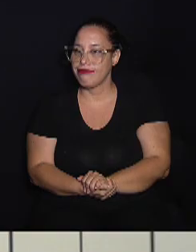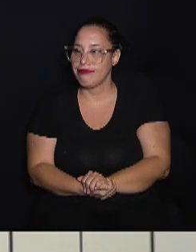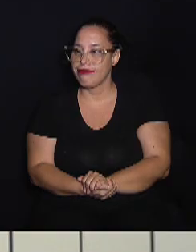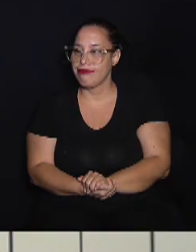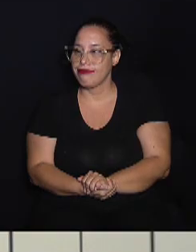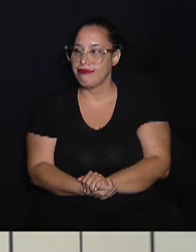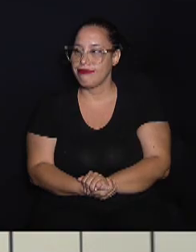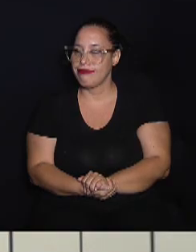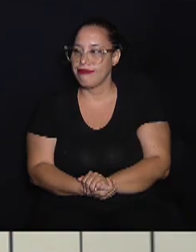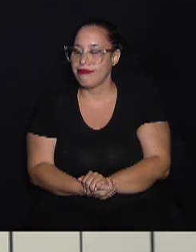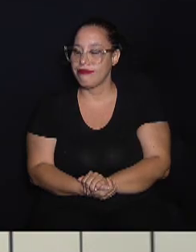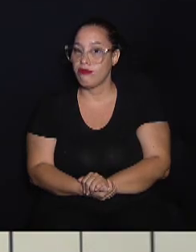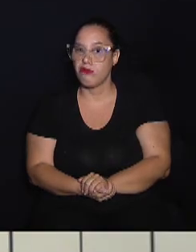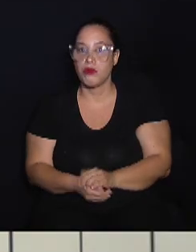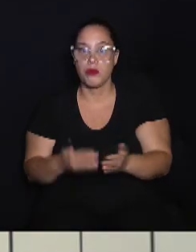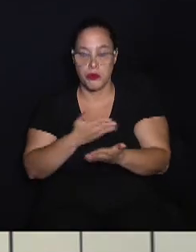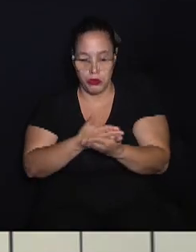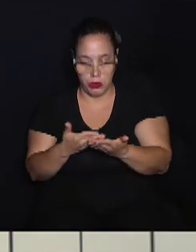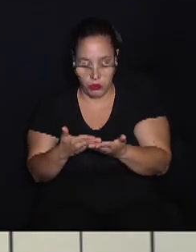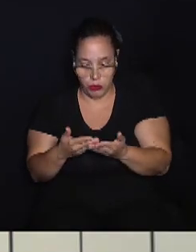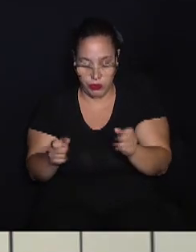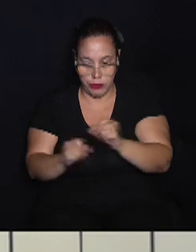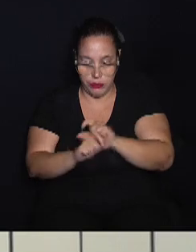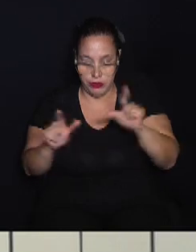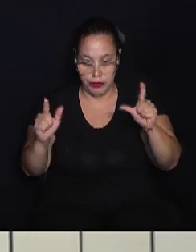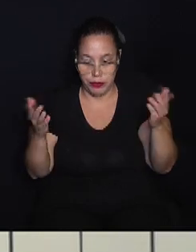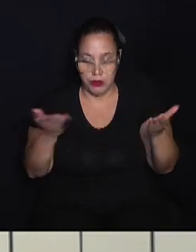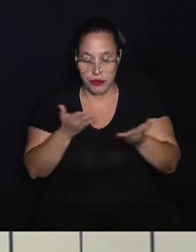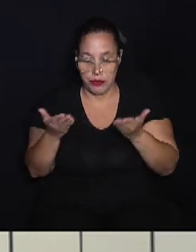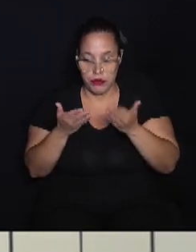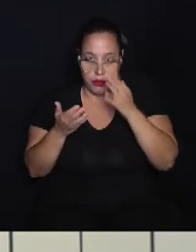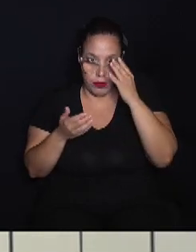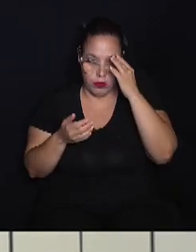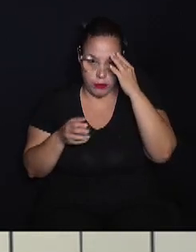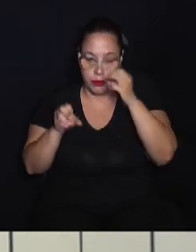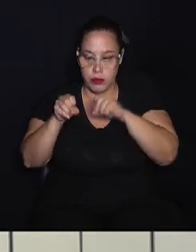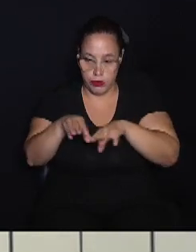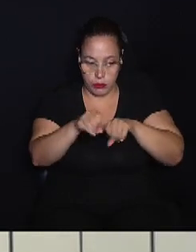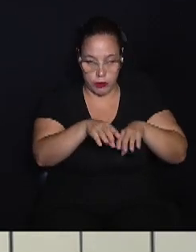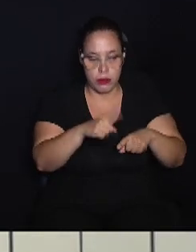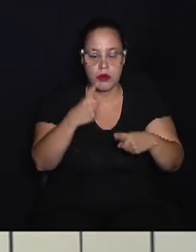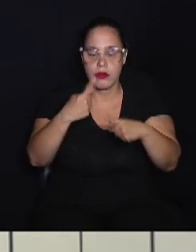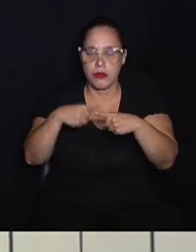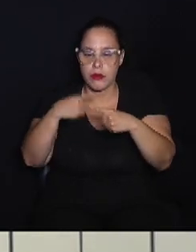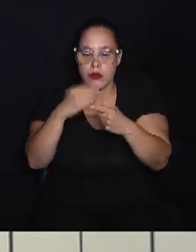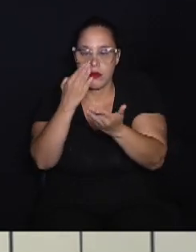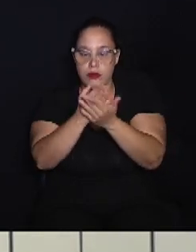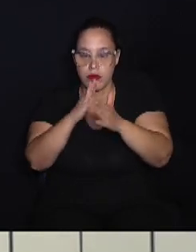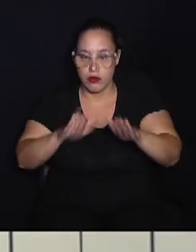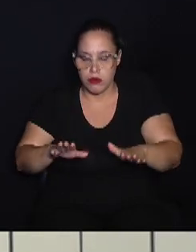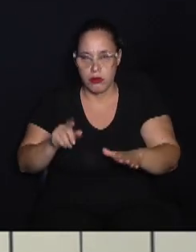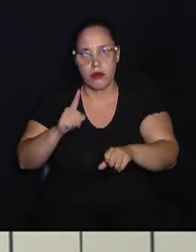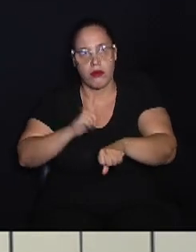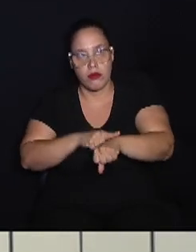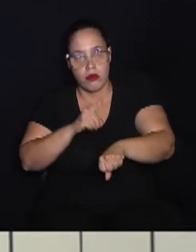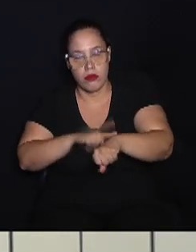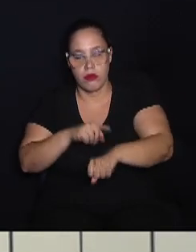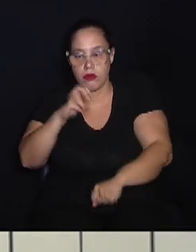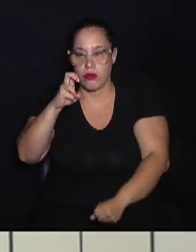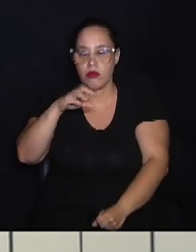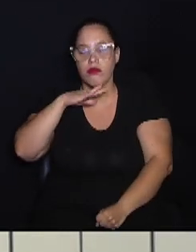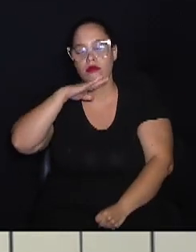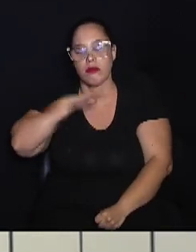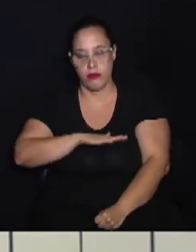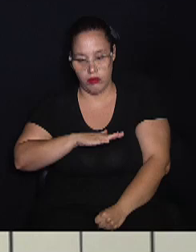recomendado e a gente abre a edição de hoje falando sobre educação porque termina hoje daqui a pouco às 5 horas